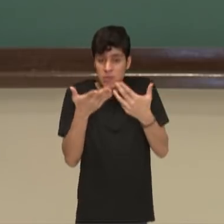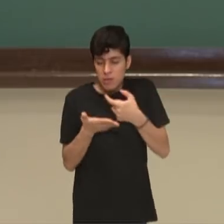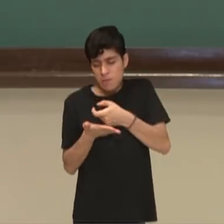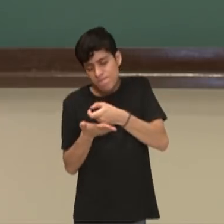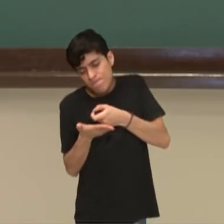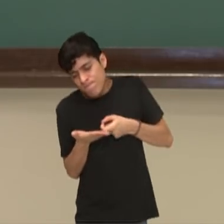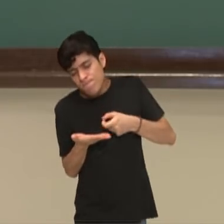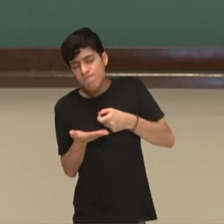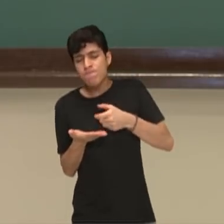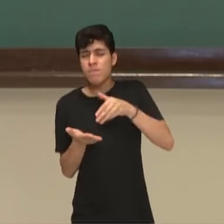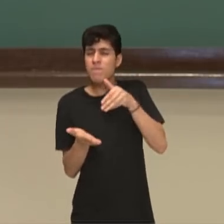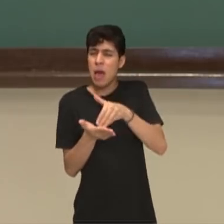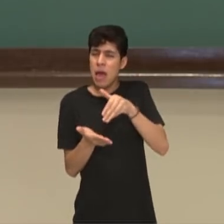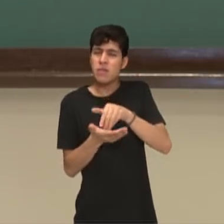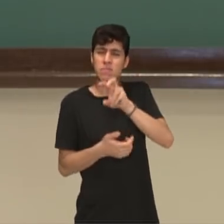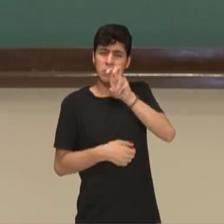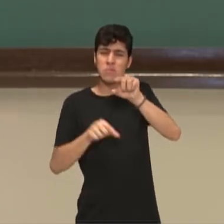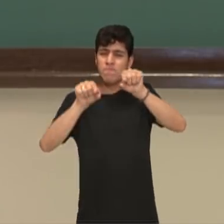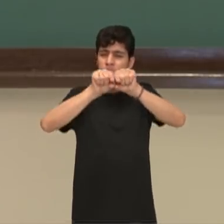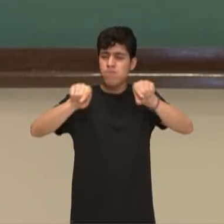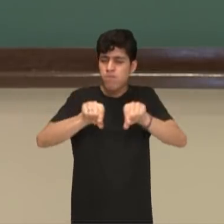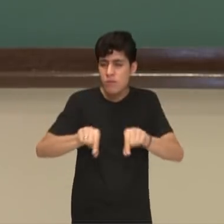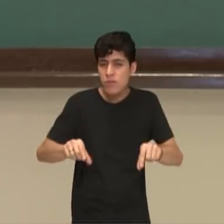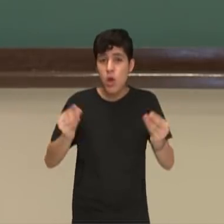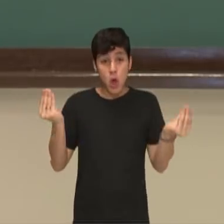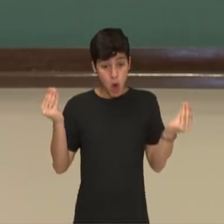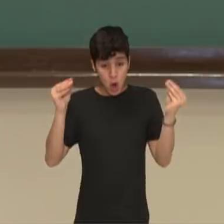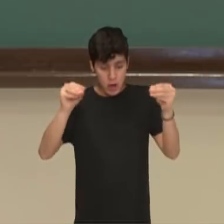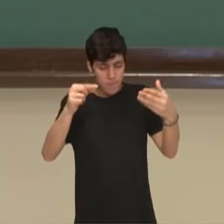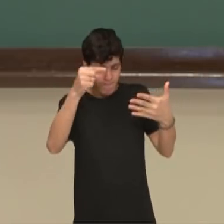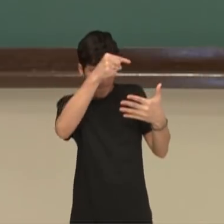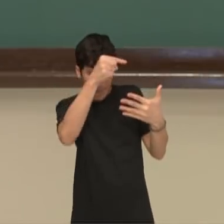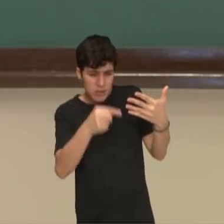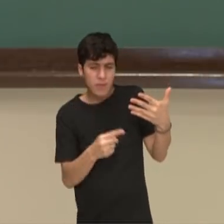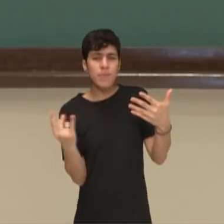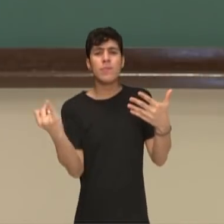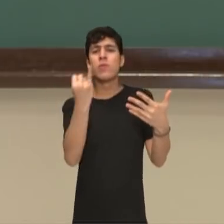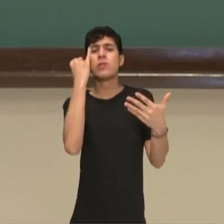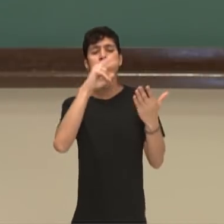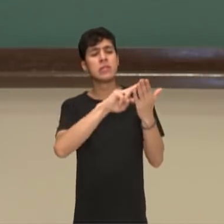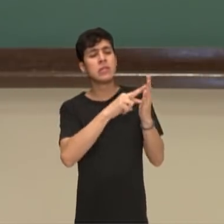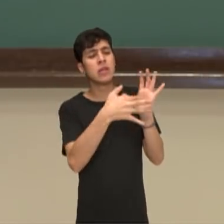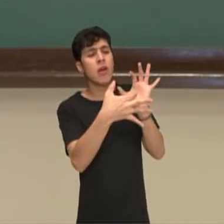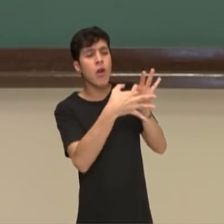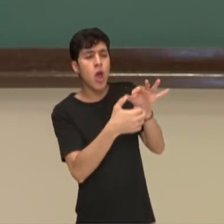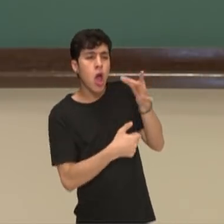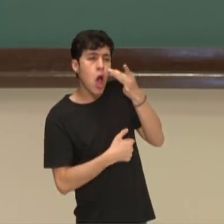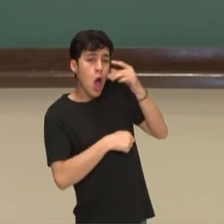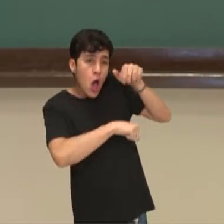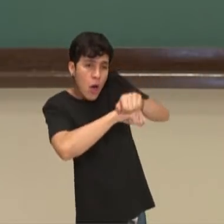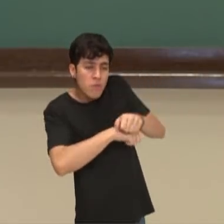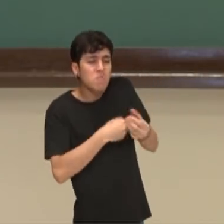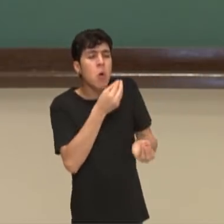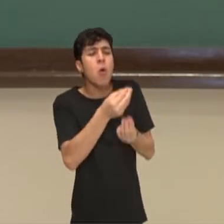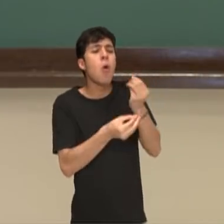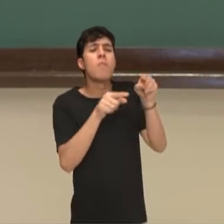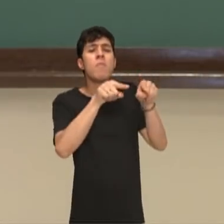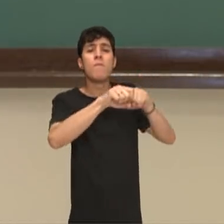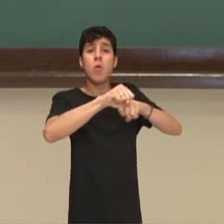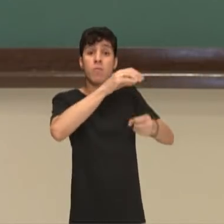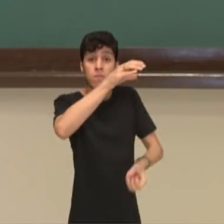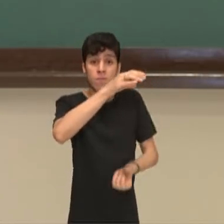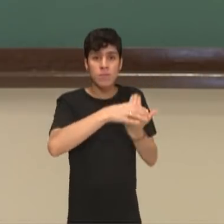textozinho com no máximo 5 linhas, colocando os tópicos importantes do que é o concretismo, de como ele surgiu, o que é